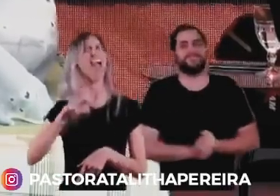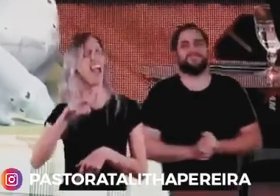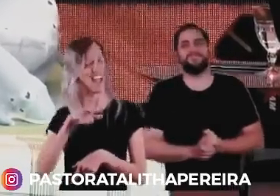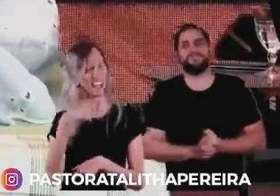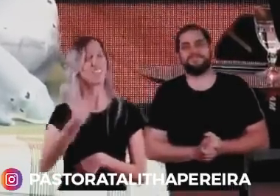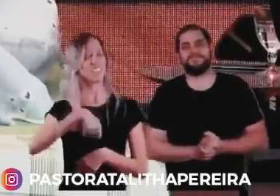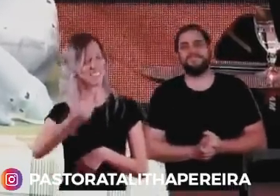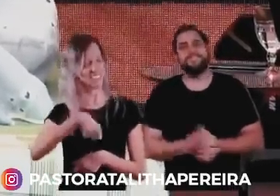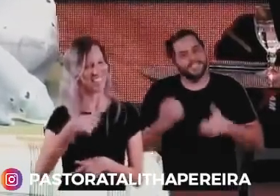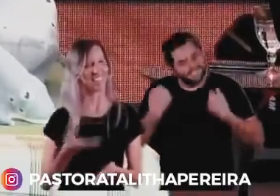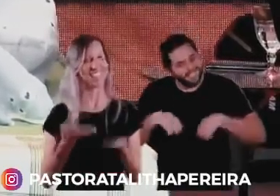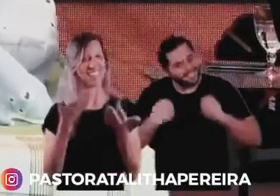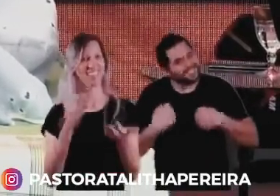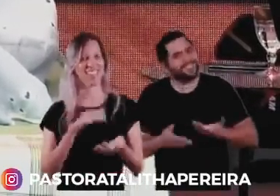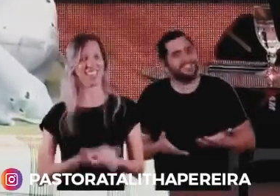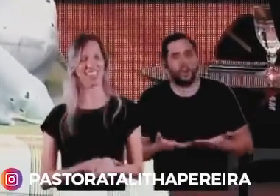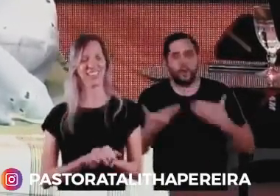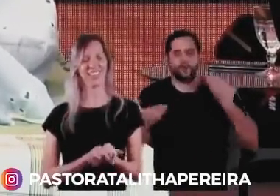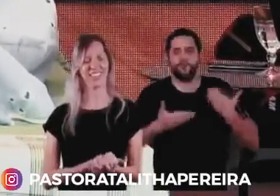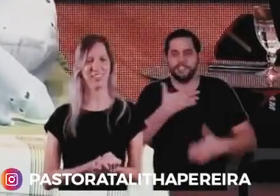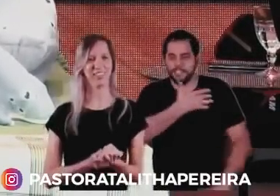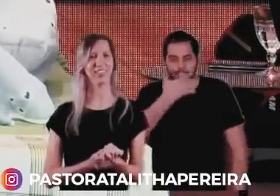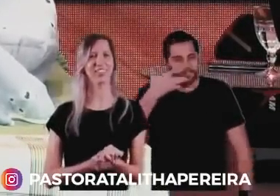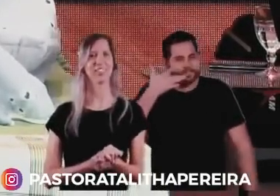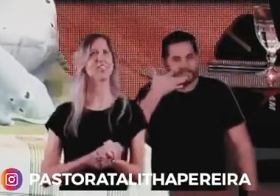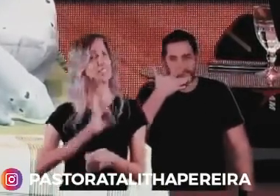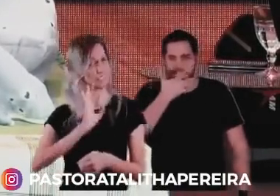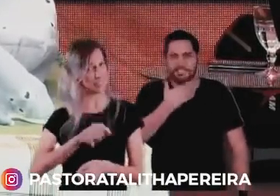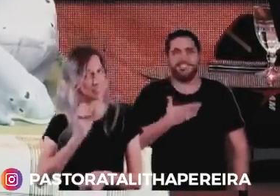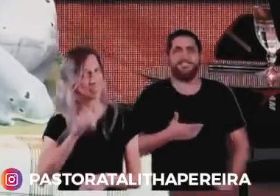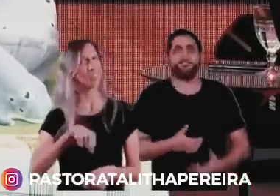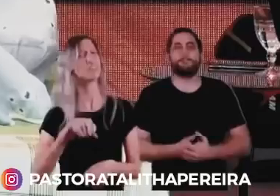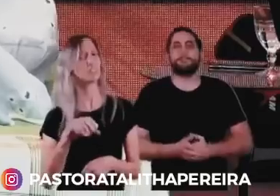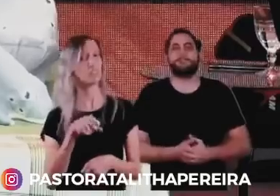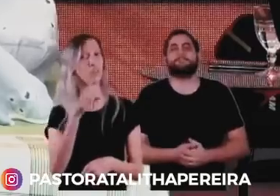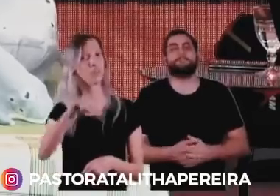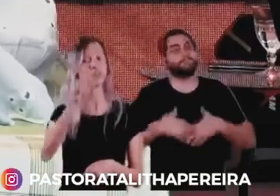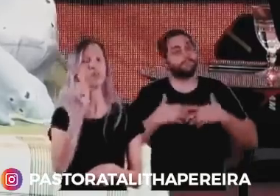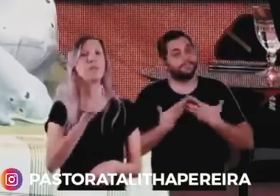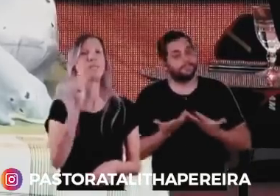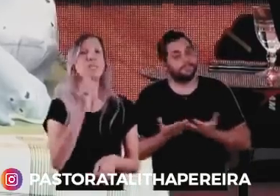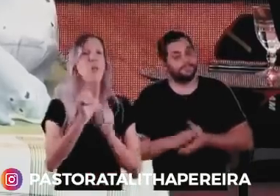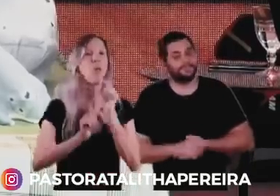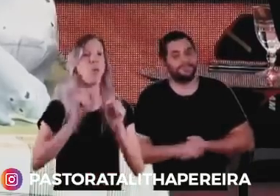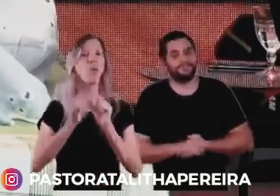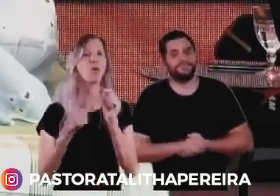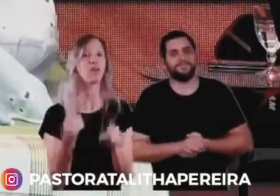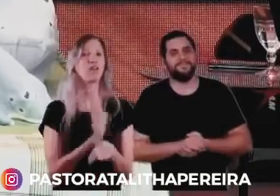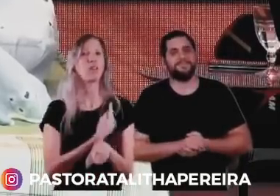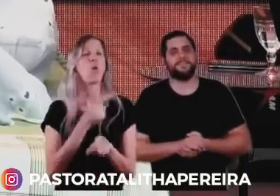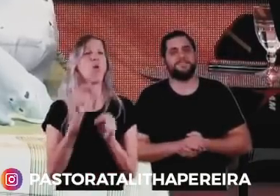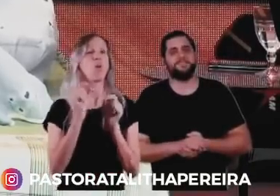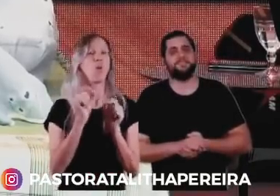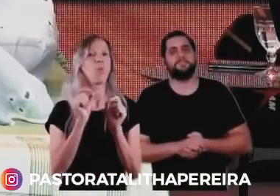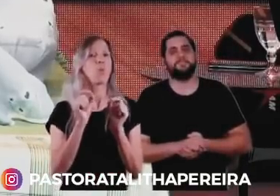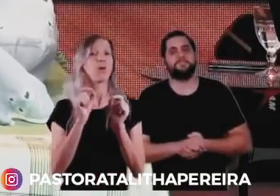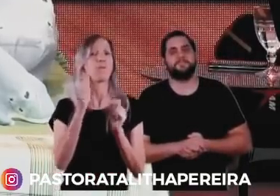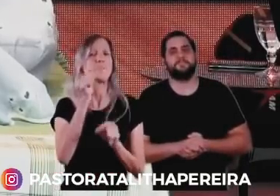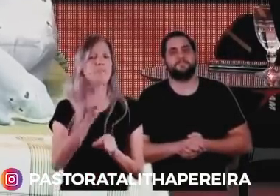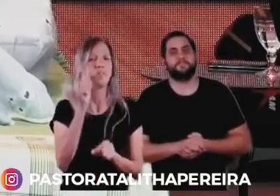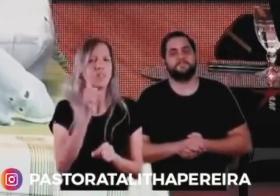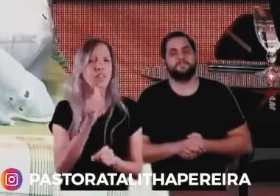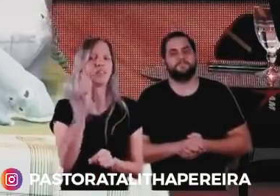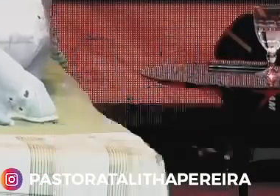Pelo amor de Deus, a pimenta, meu irmão, a pimenta. Isso mesmo. E vocês, então, meninas, olha, nós vamos ter, né?